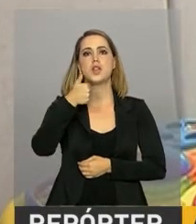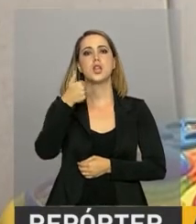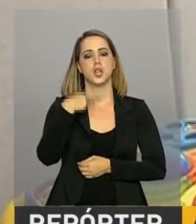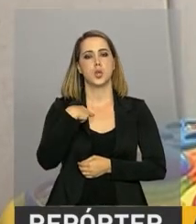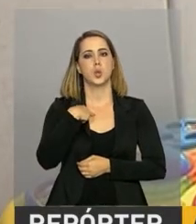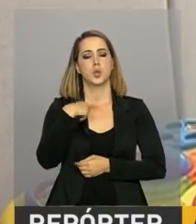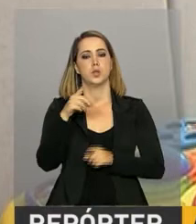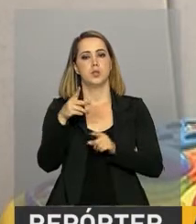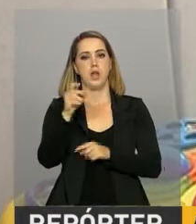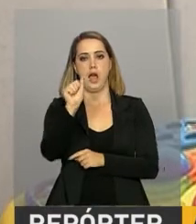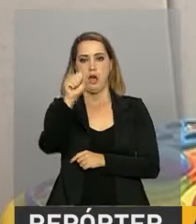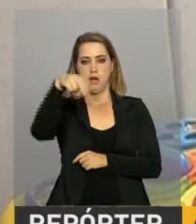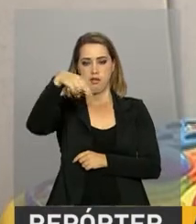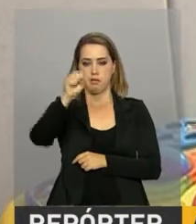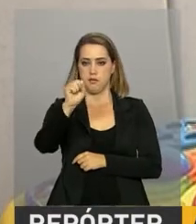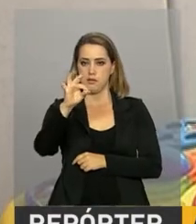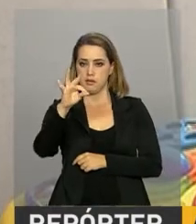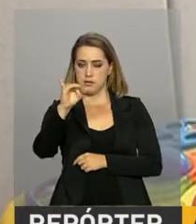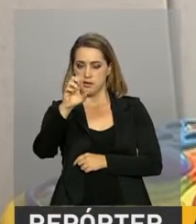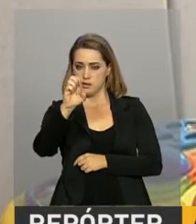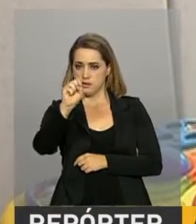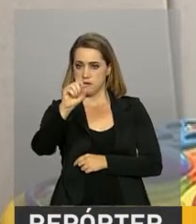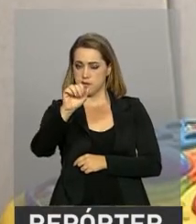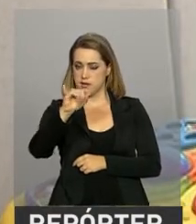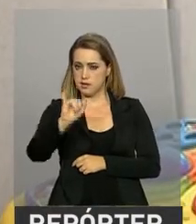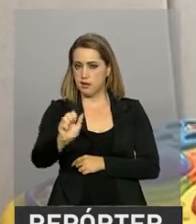foi ótima, porque depois de anestesiada